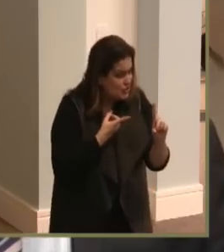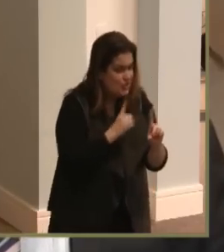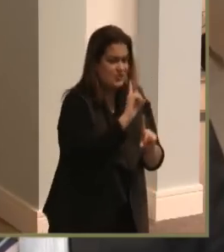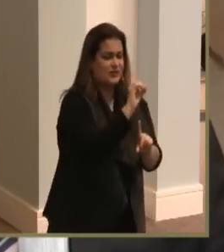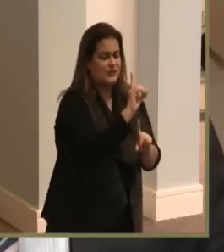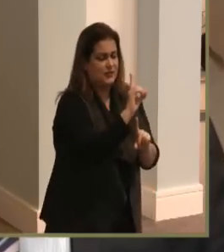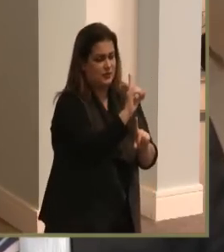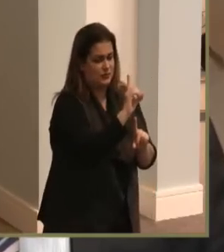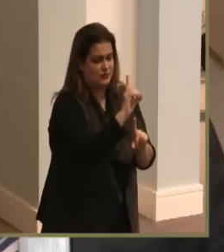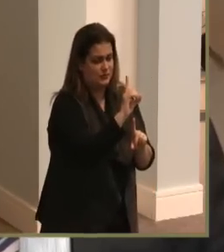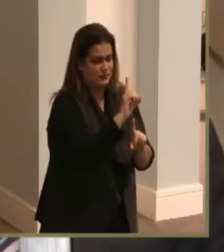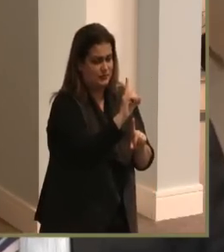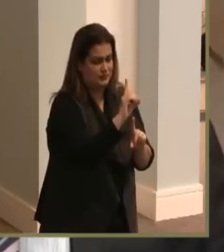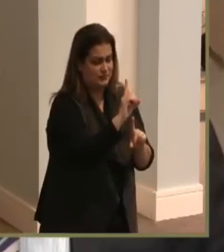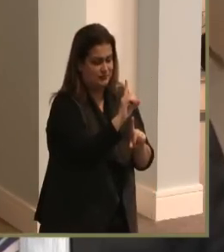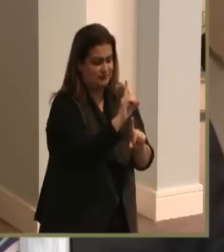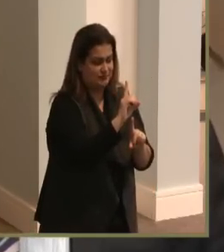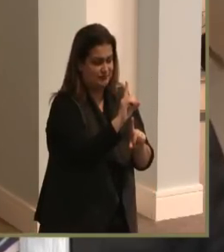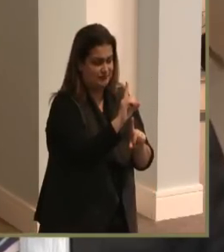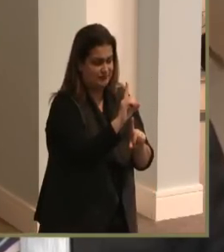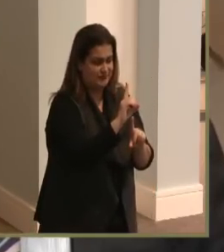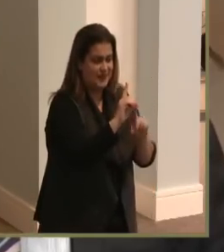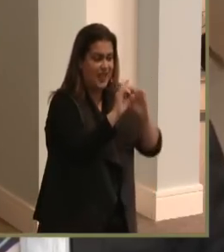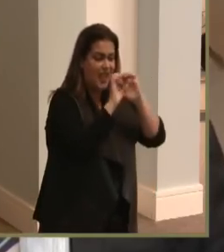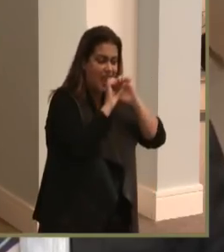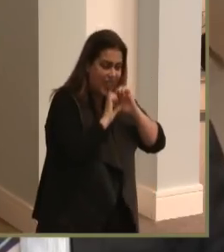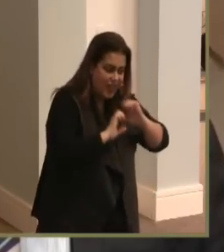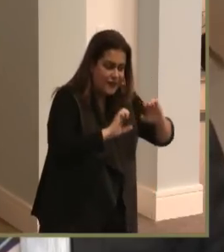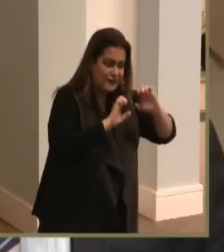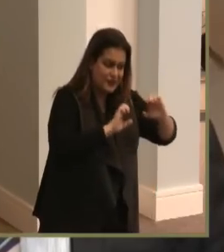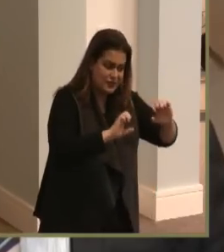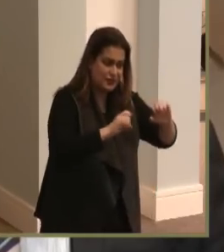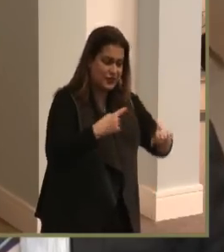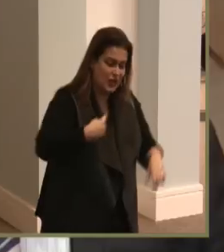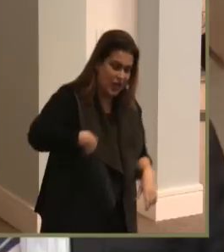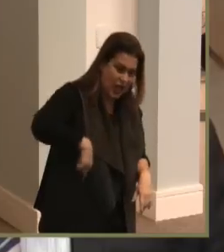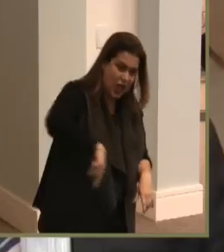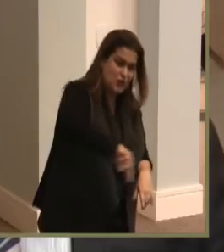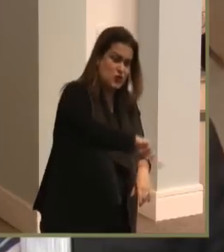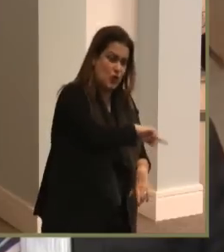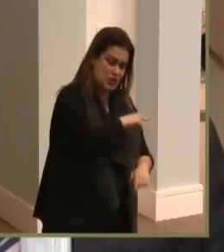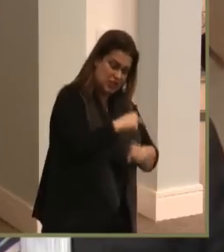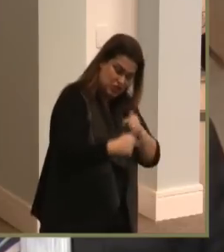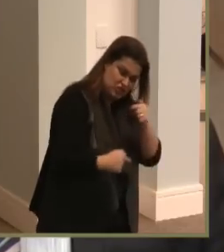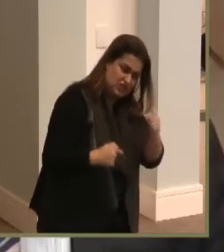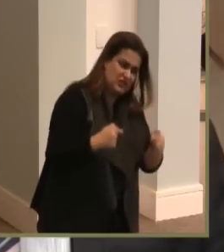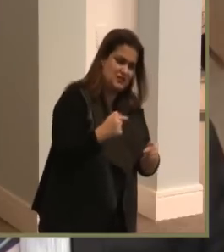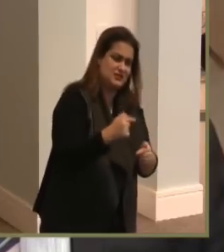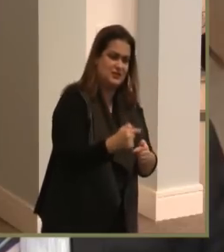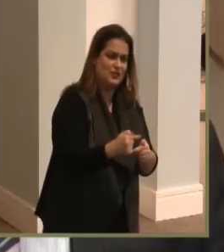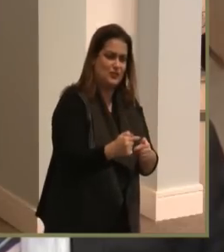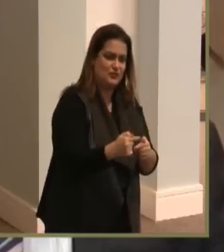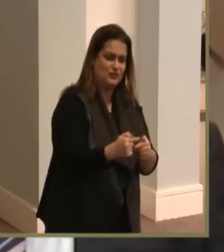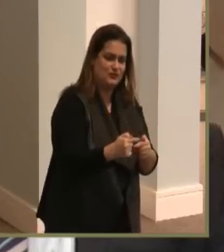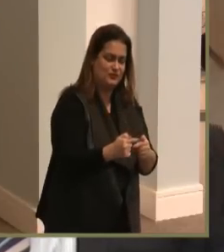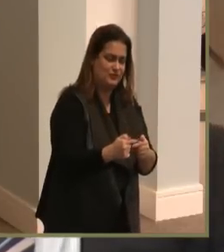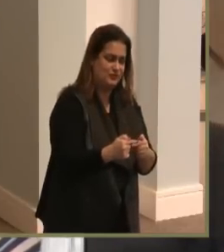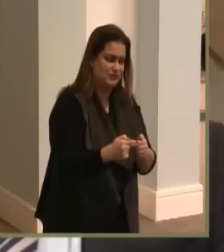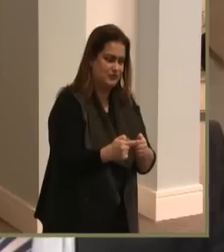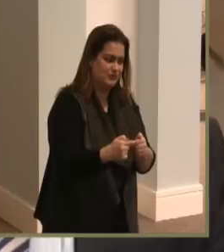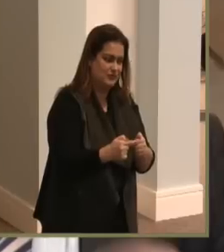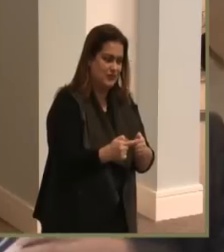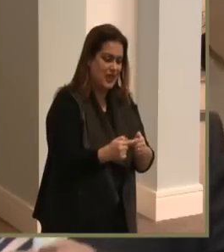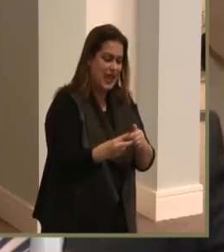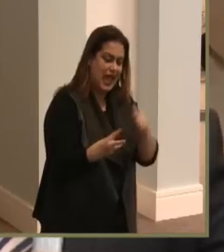Alcançar nossa geração, alcançar a geração futura, a terceira maior capital do Brasil,